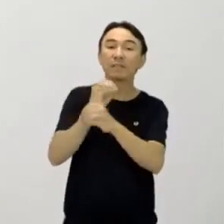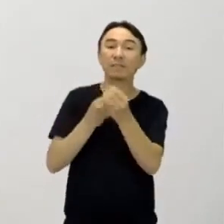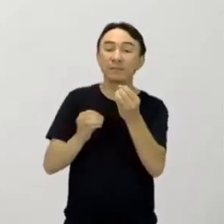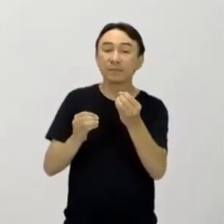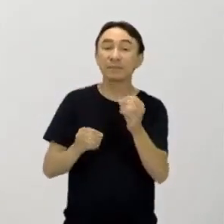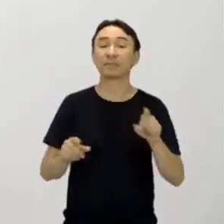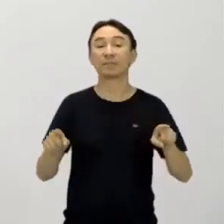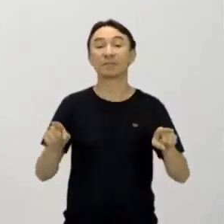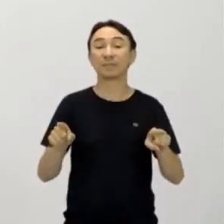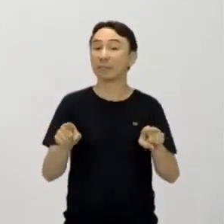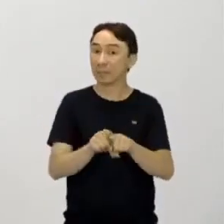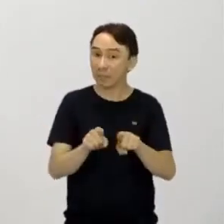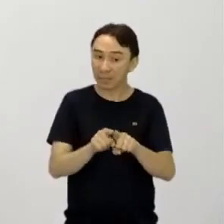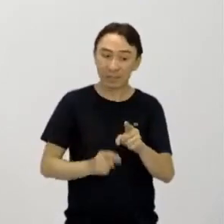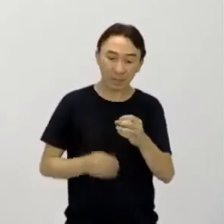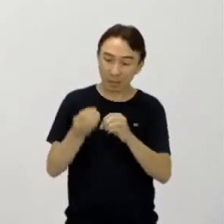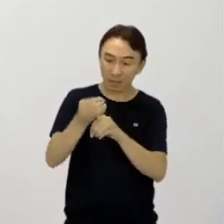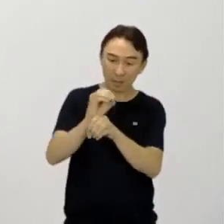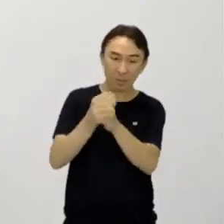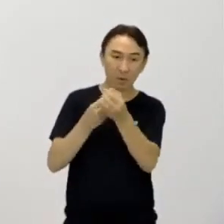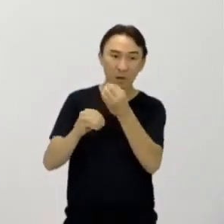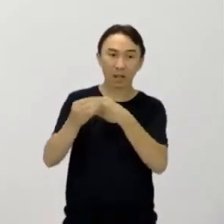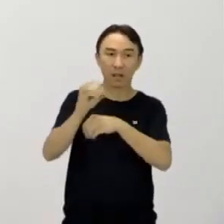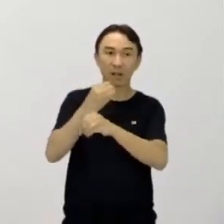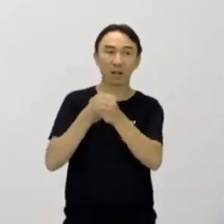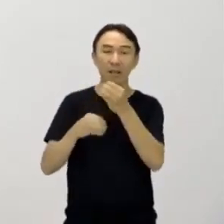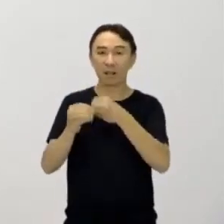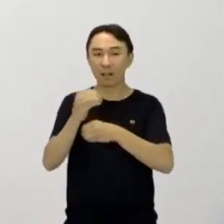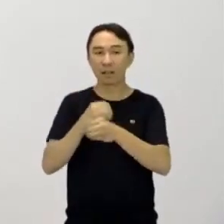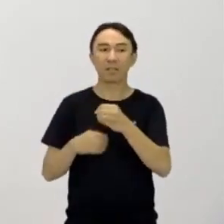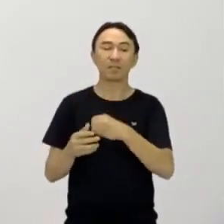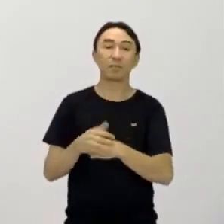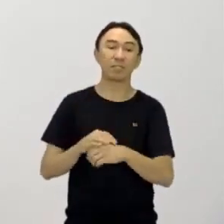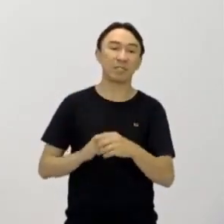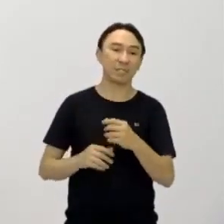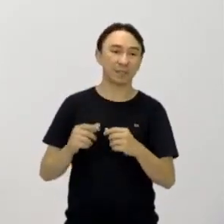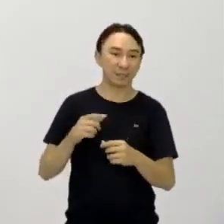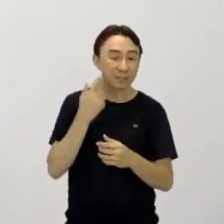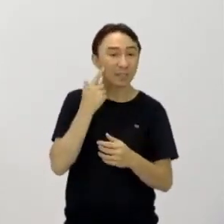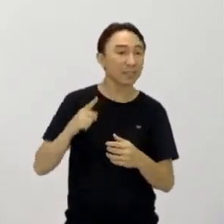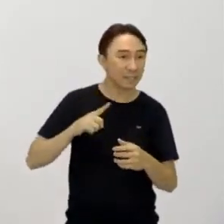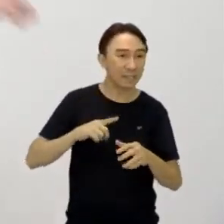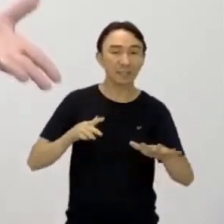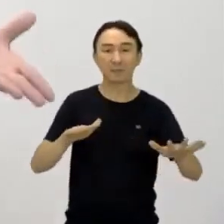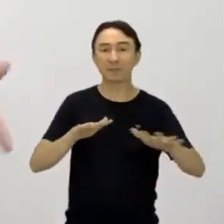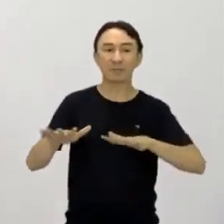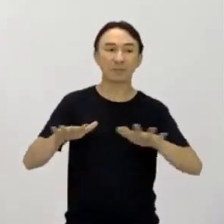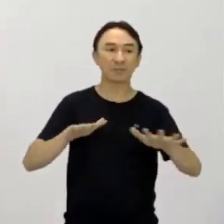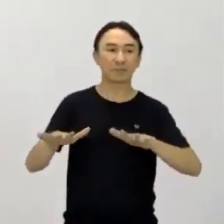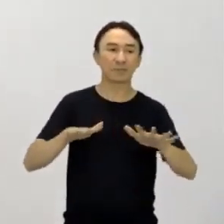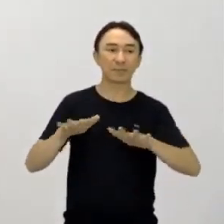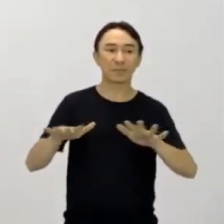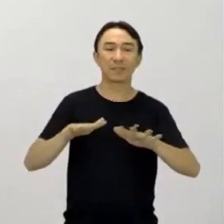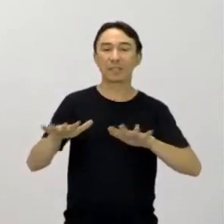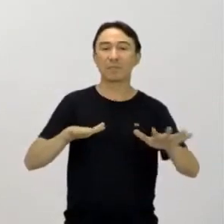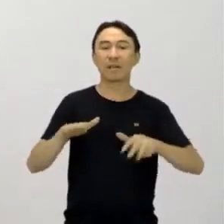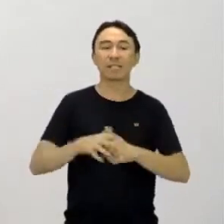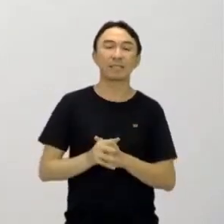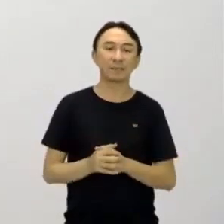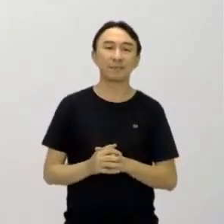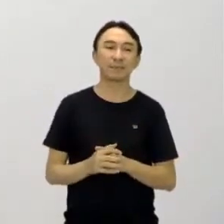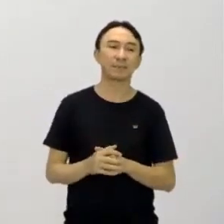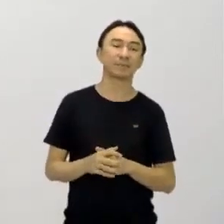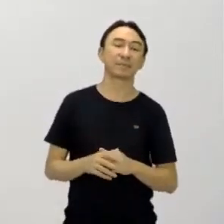entenda também que essas moléculas, elas vibram, elas têm movimento, para você ficar por dentro das coisas que é o título da nossa